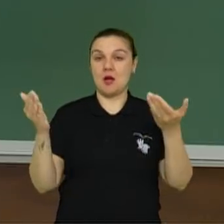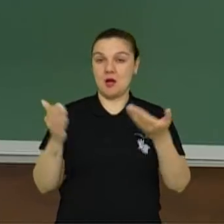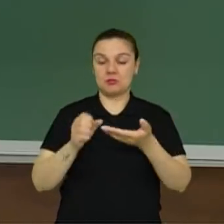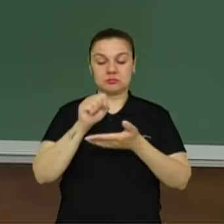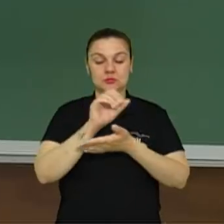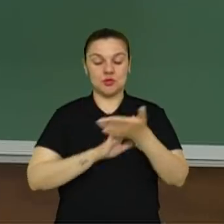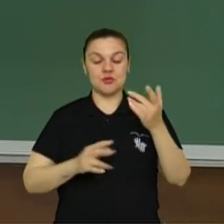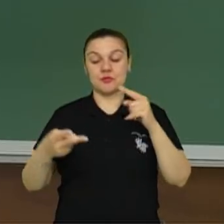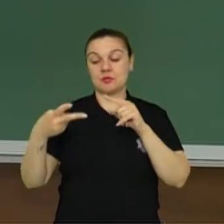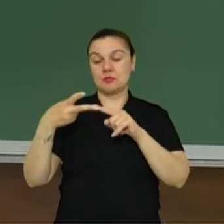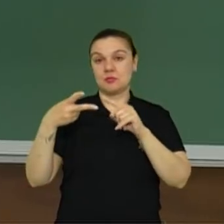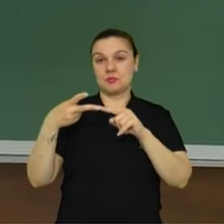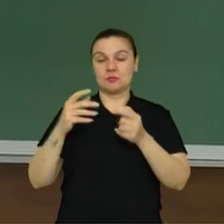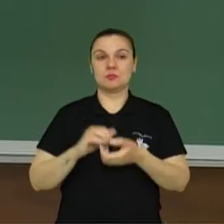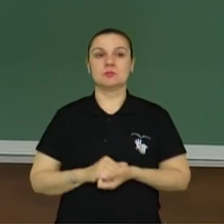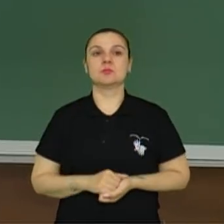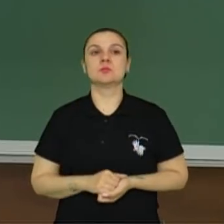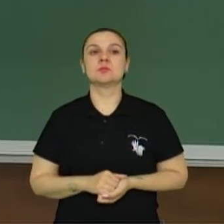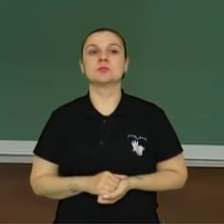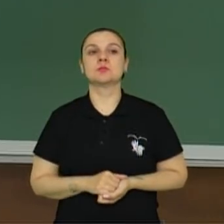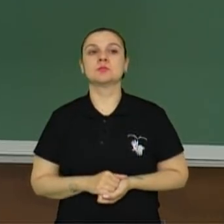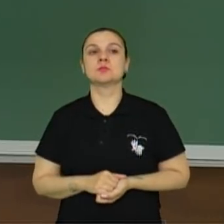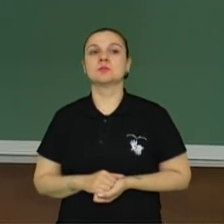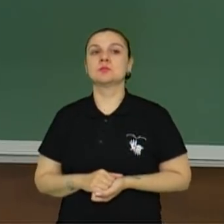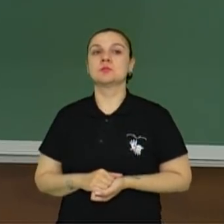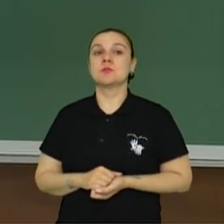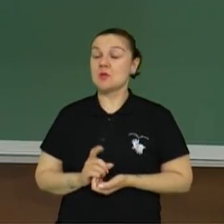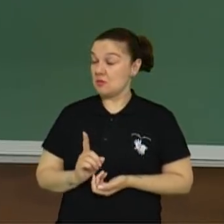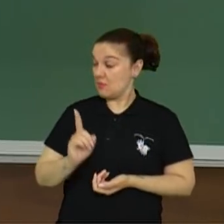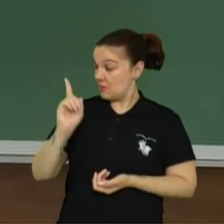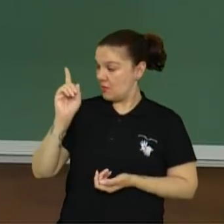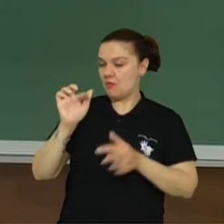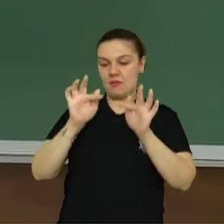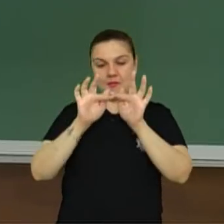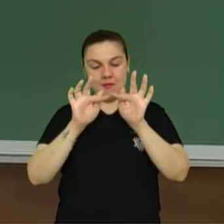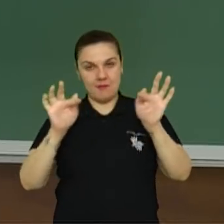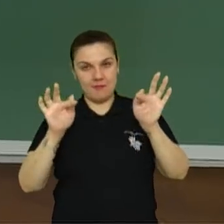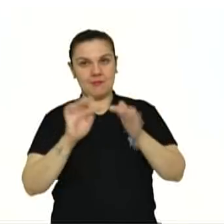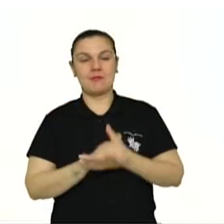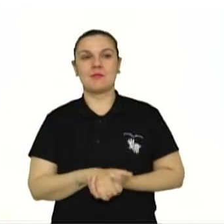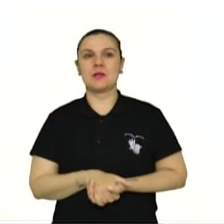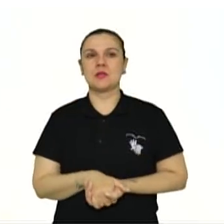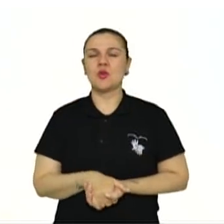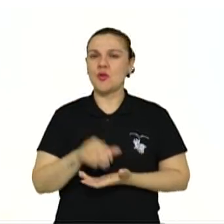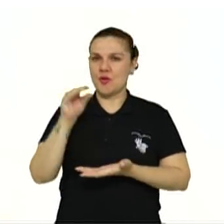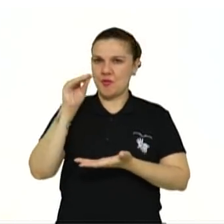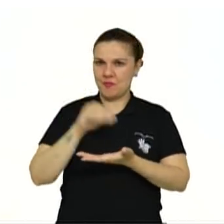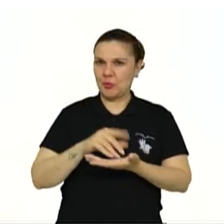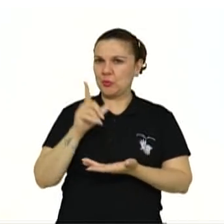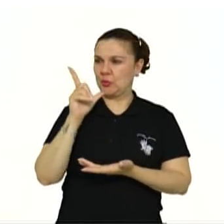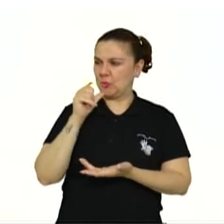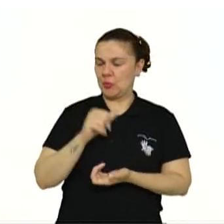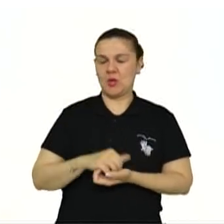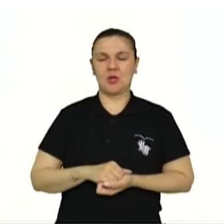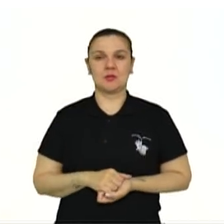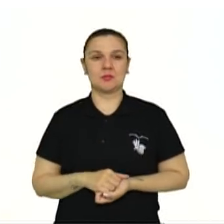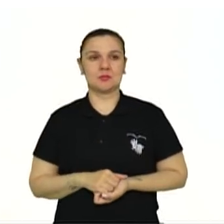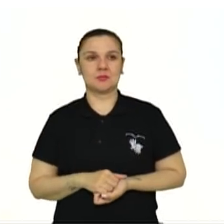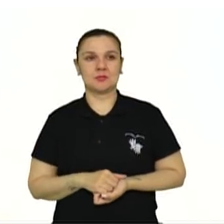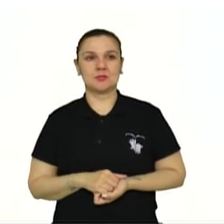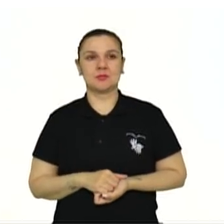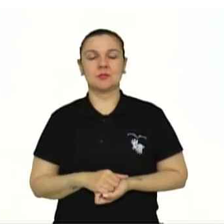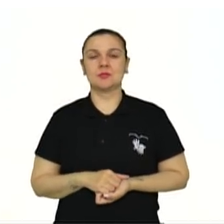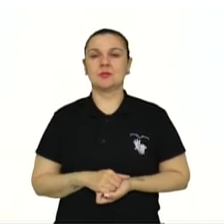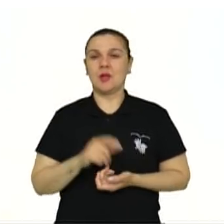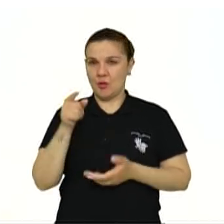Atividade número 2 aqui, para a gente responder. Releia a seguinte frase. Faltou água? É uma perguntinha, não